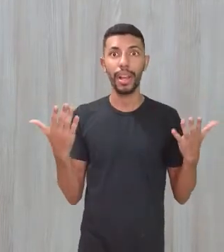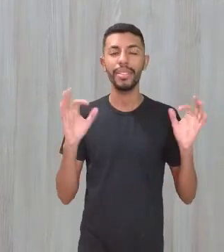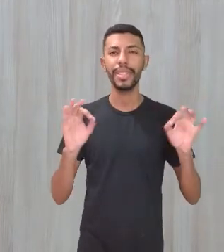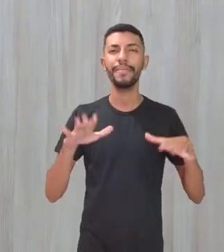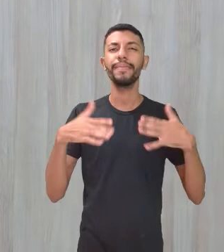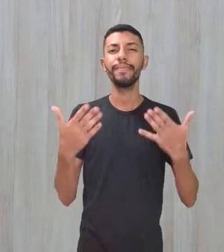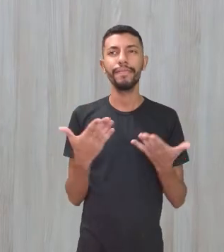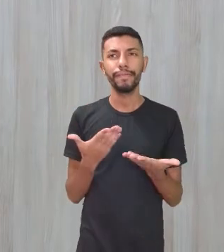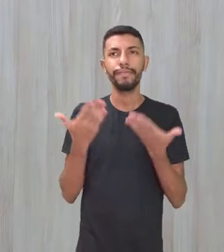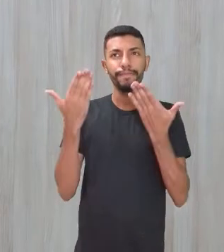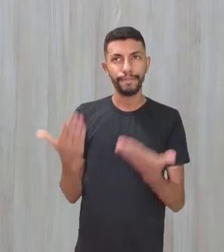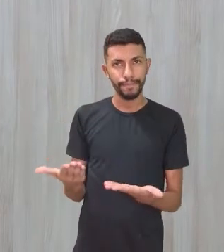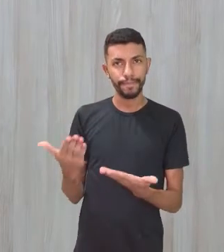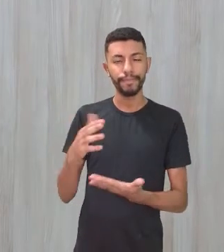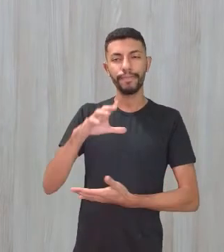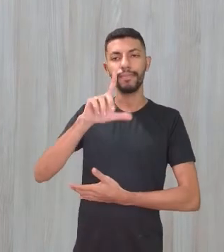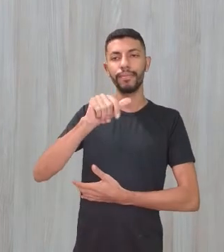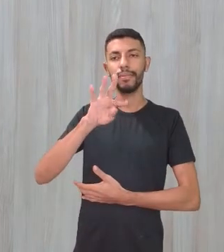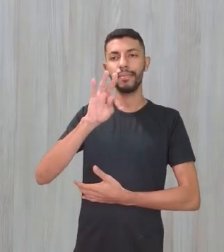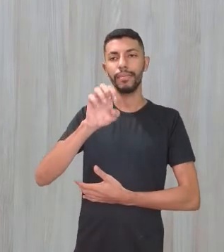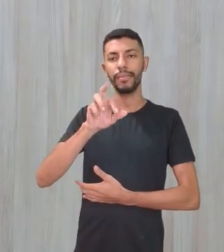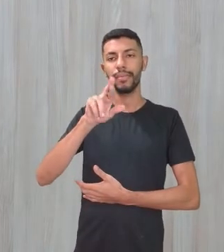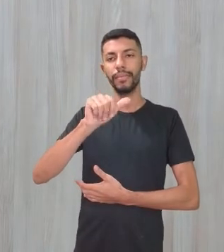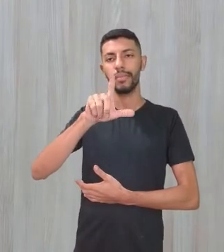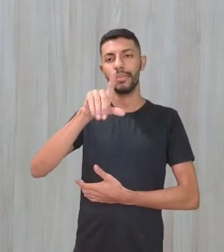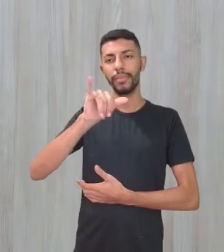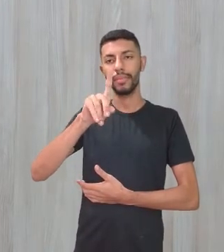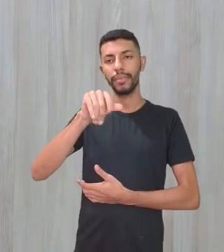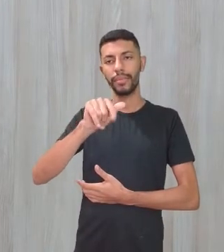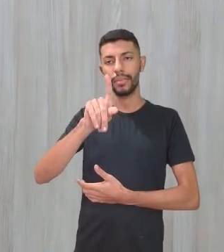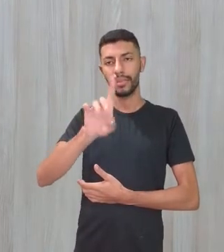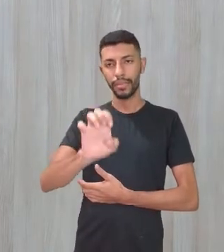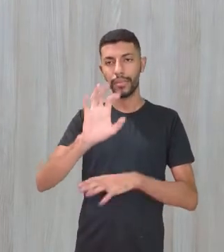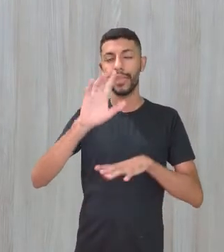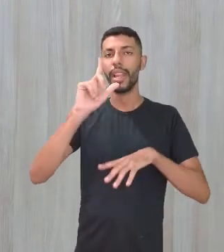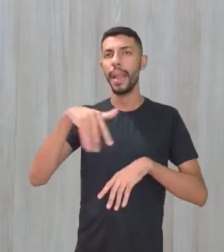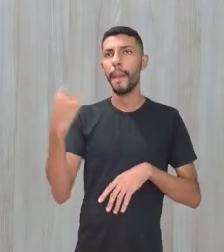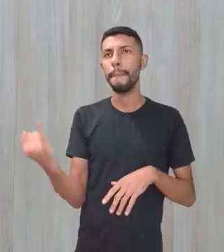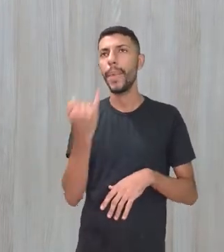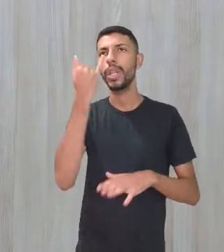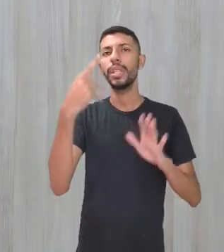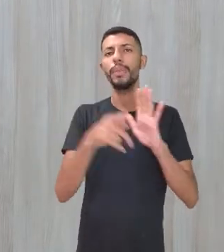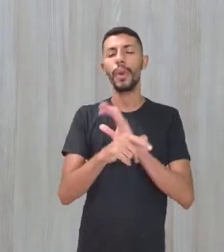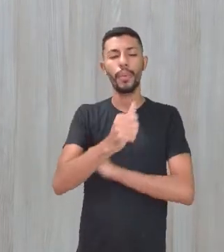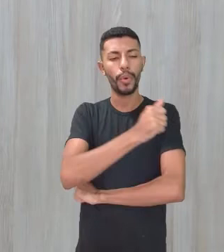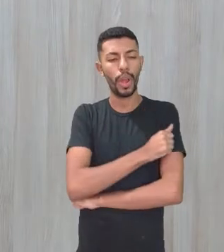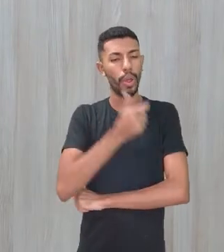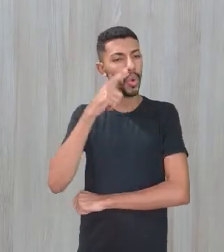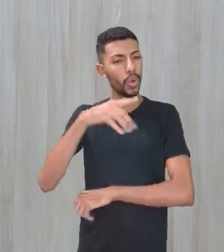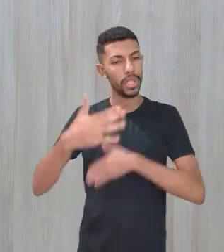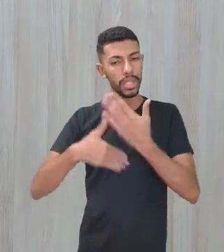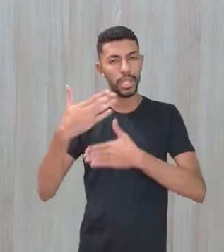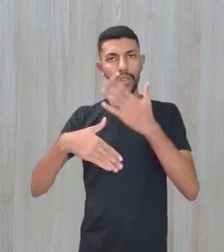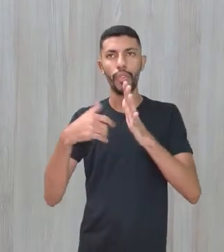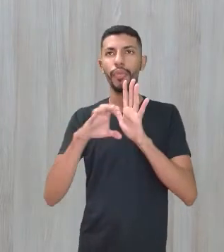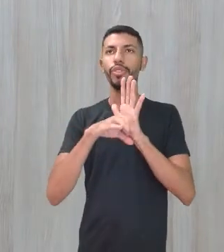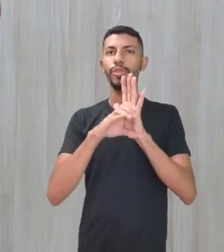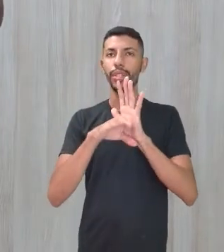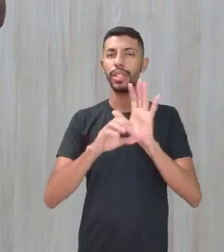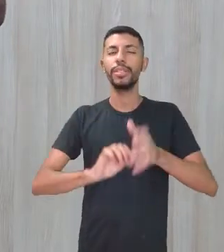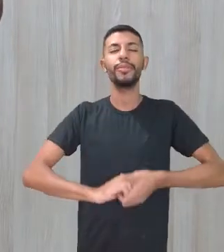essa lateralidade é importante para que o estudante venha desenvolvendo os